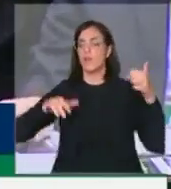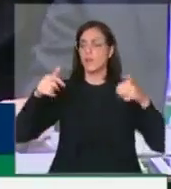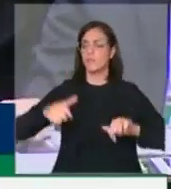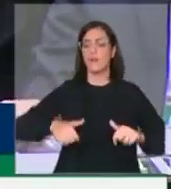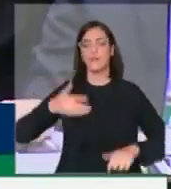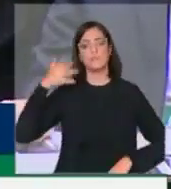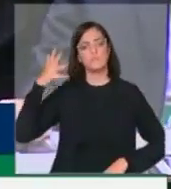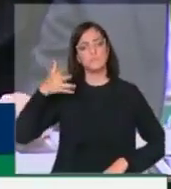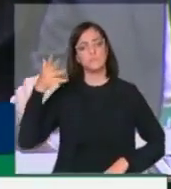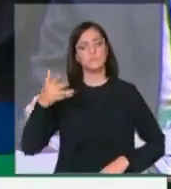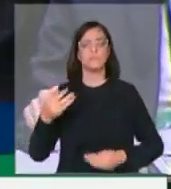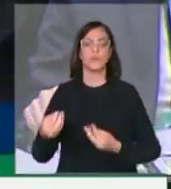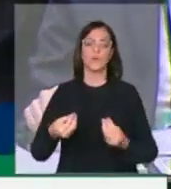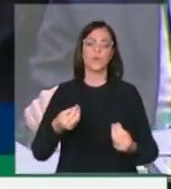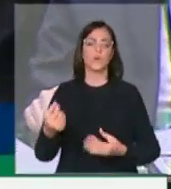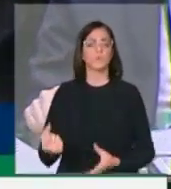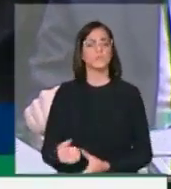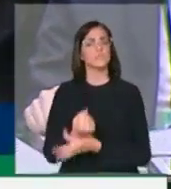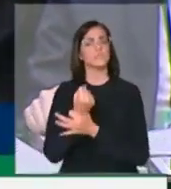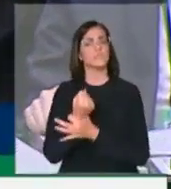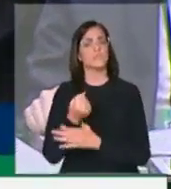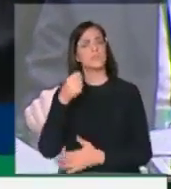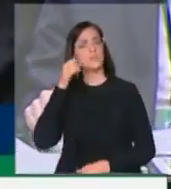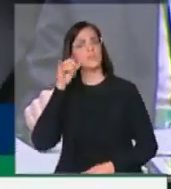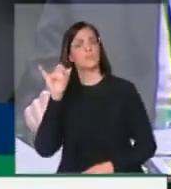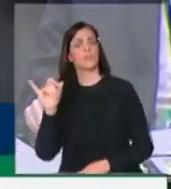7.354/2017 do Senado, pela CCJ.